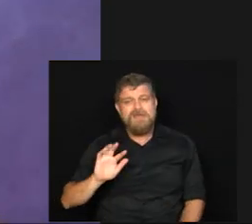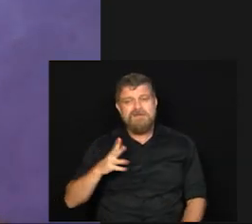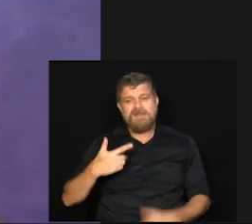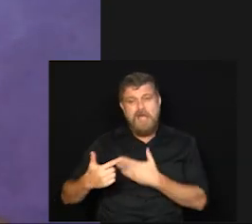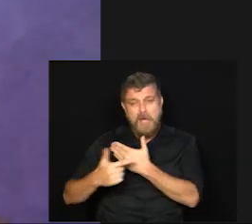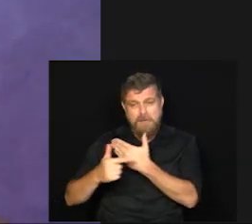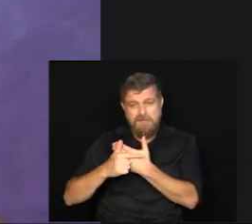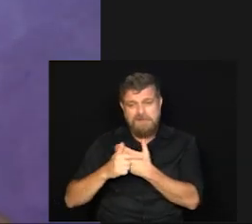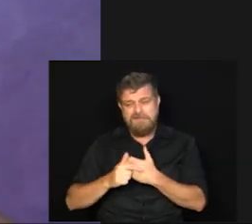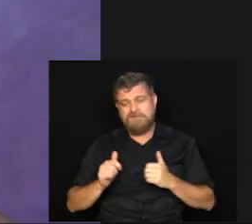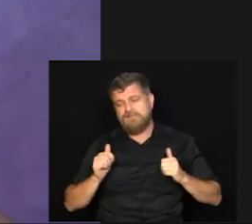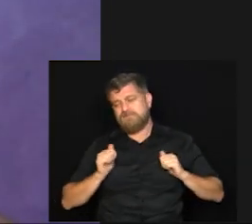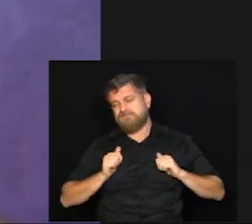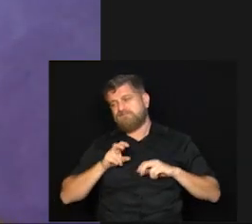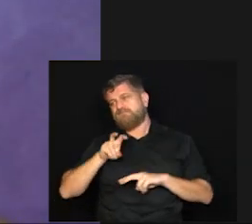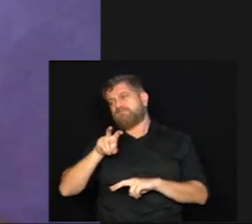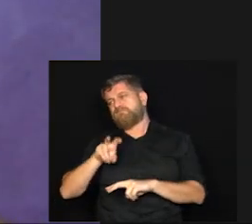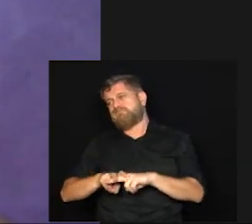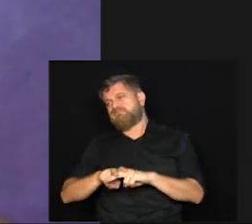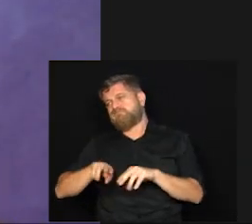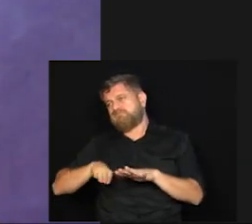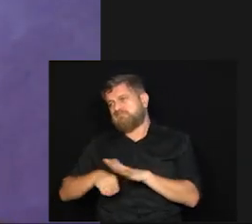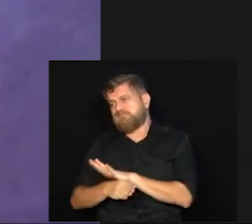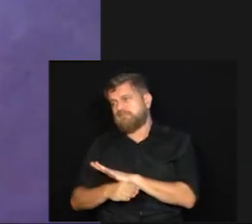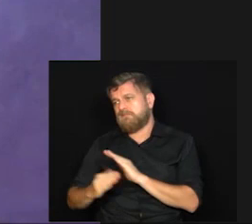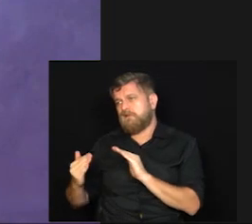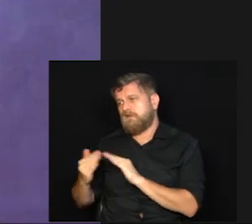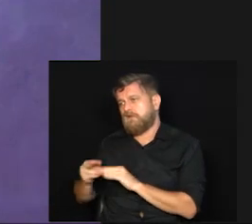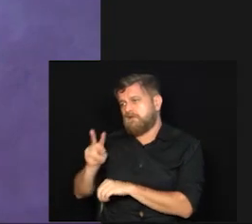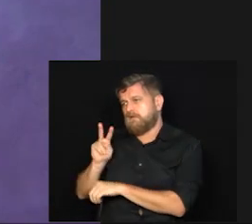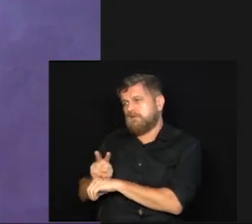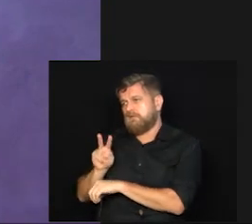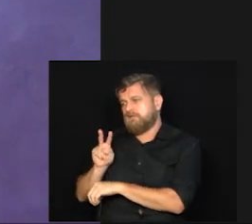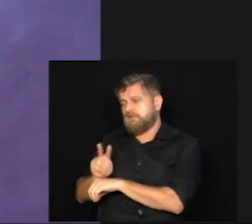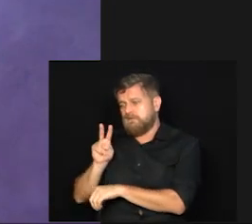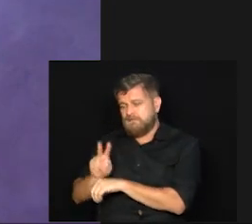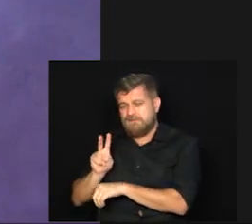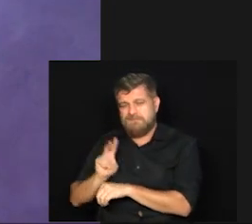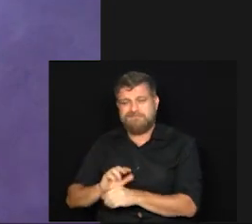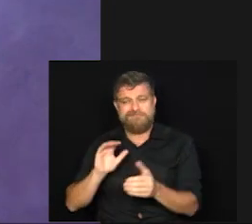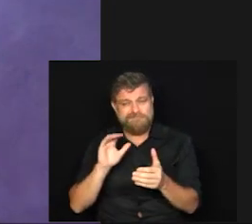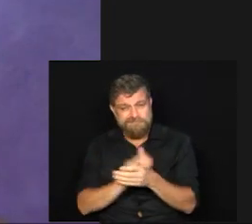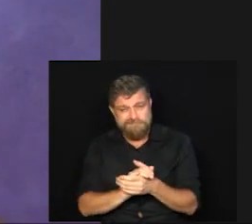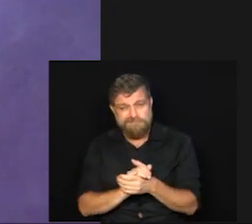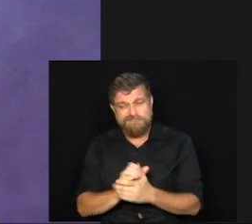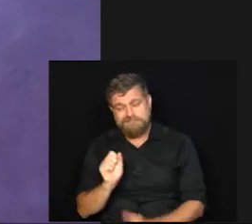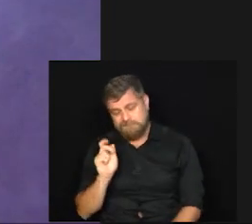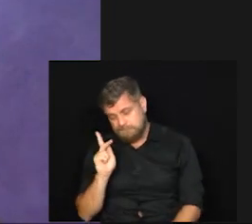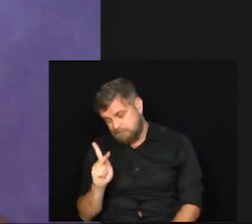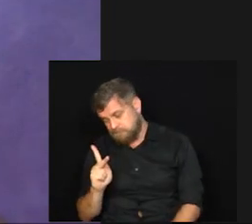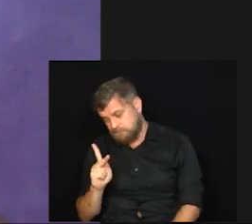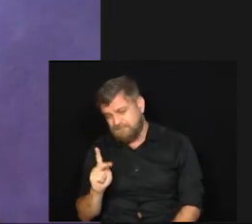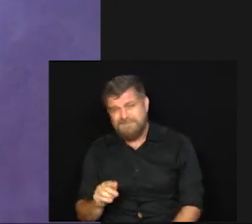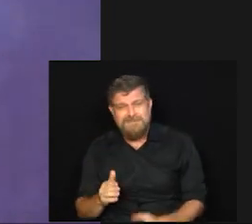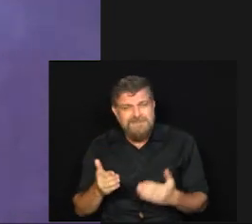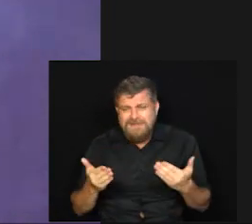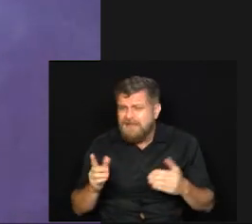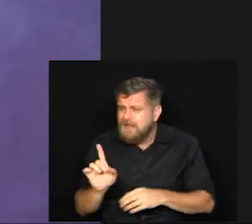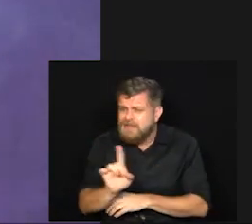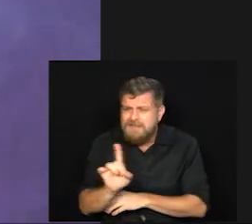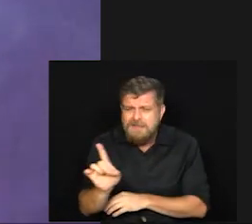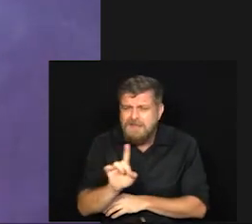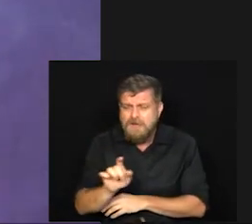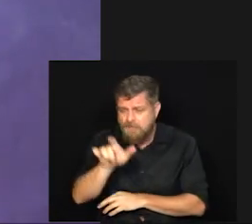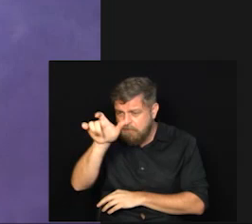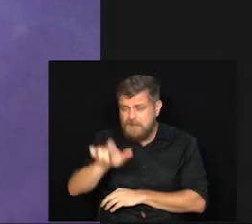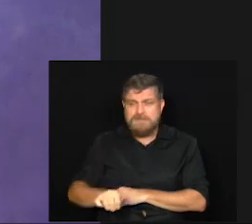ela tá. Então, tá no lar, tá ok, tá casada, tá ok, tudo tá ok. E não é assim. Se